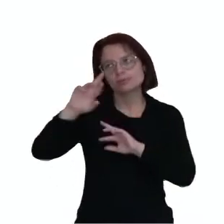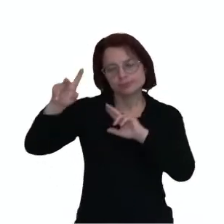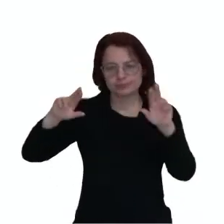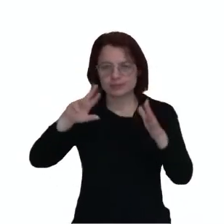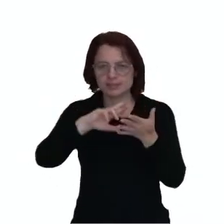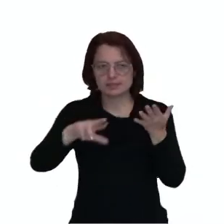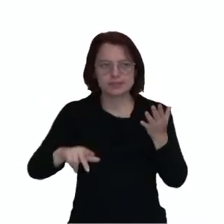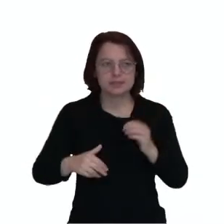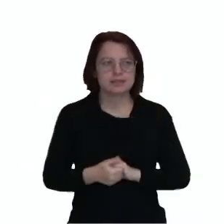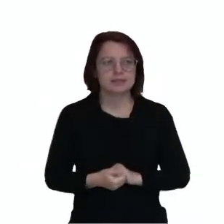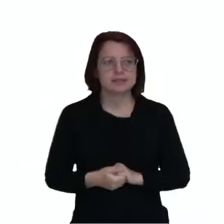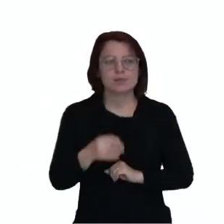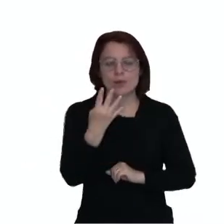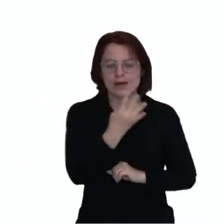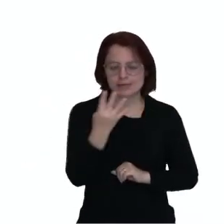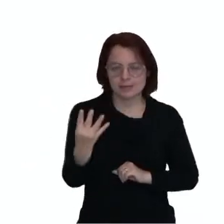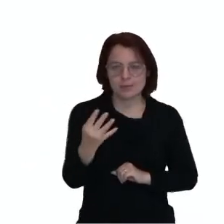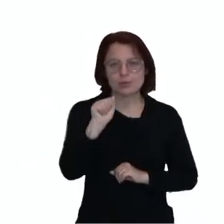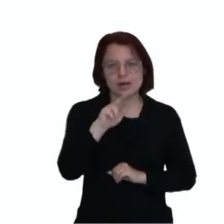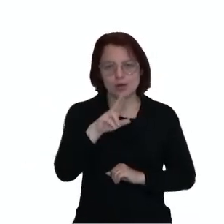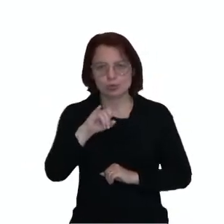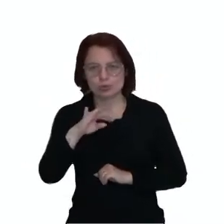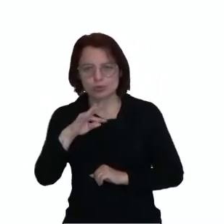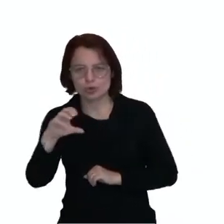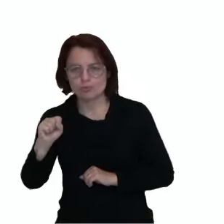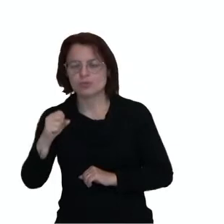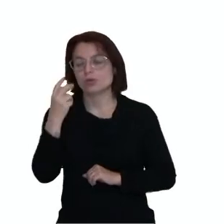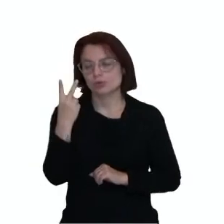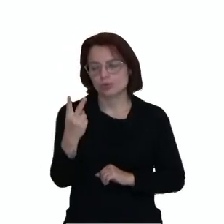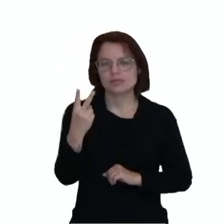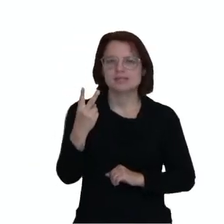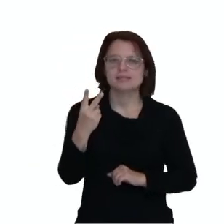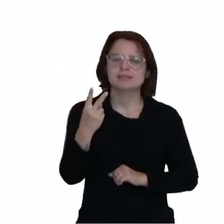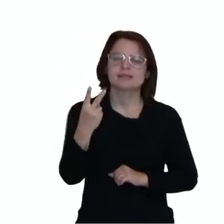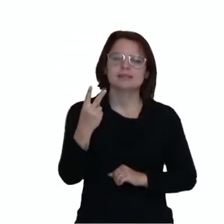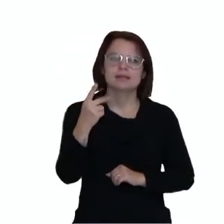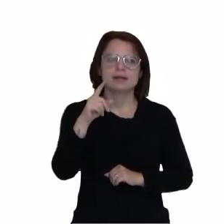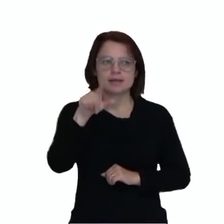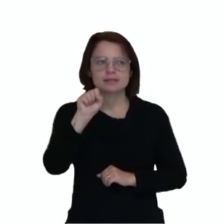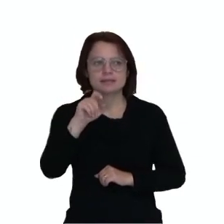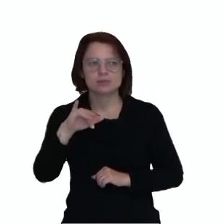os autossômicos. E 2 são os cromossomos sexuais, que é o X e o Y.